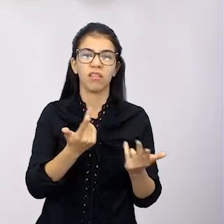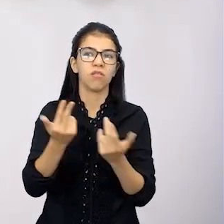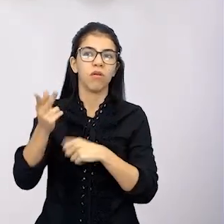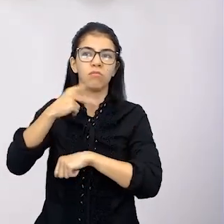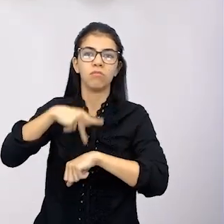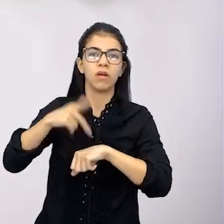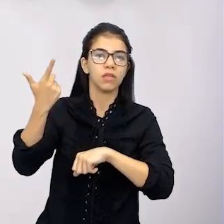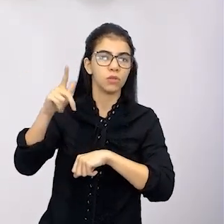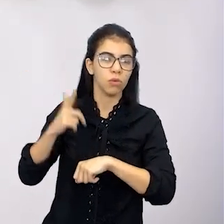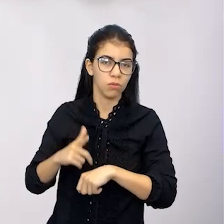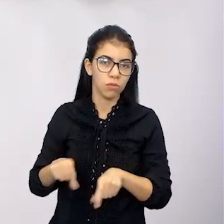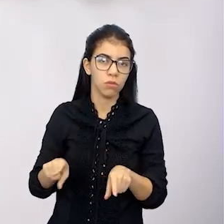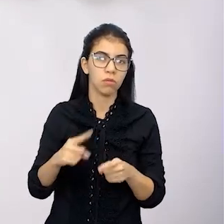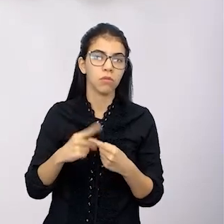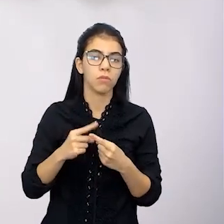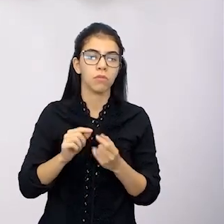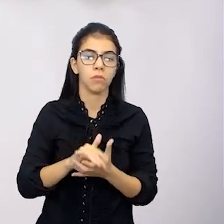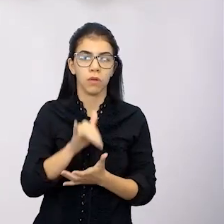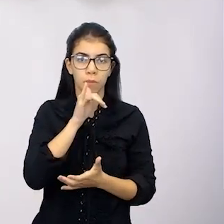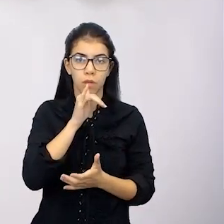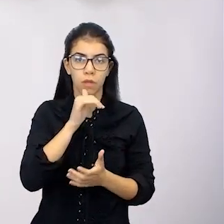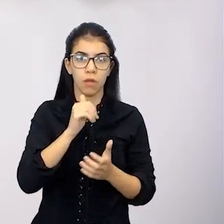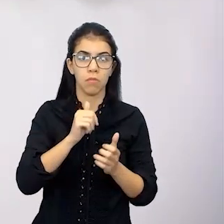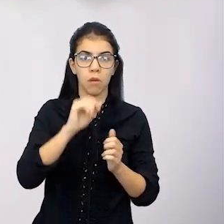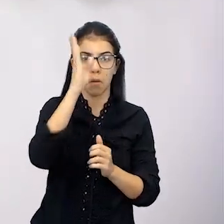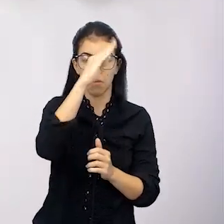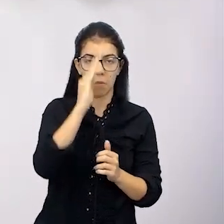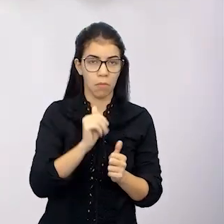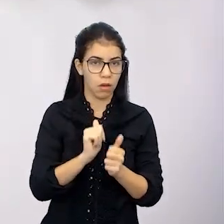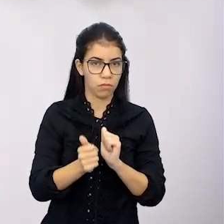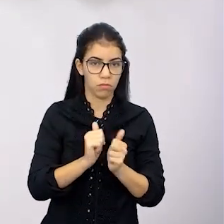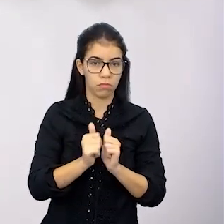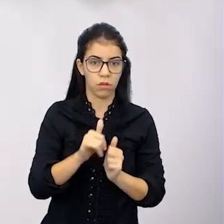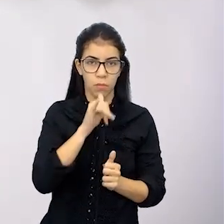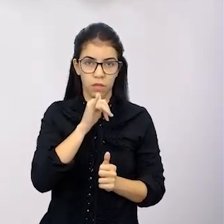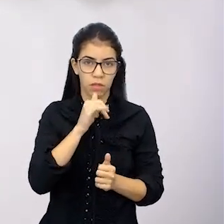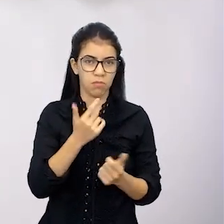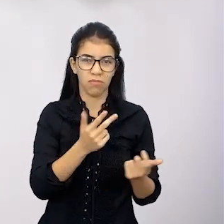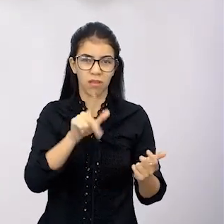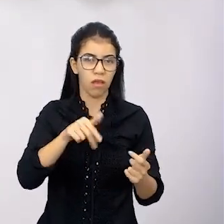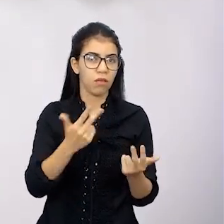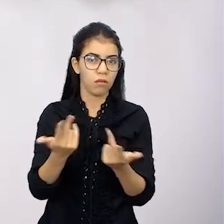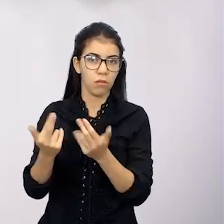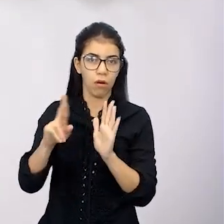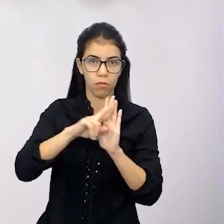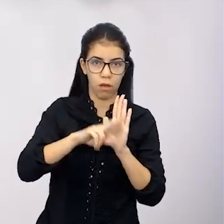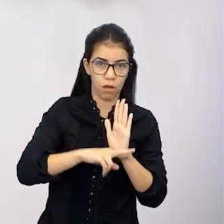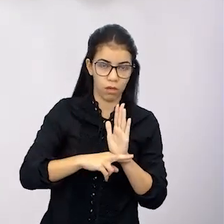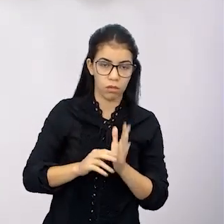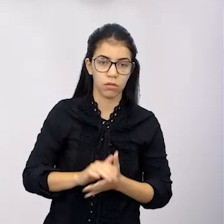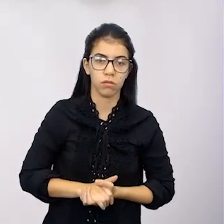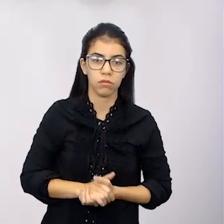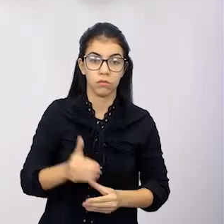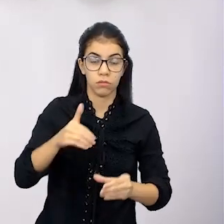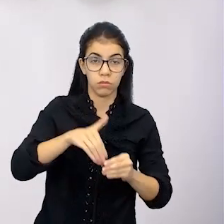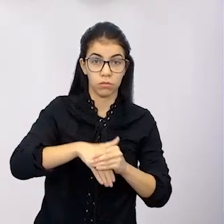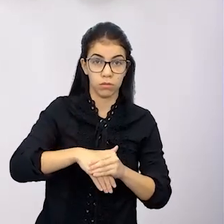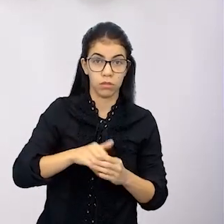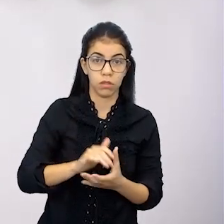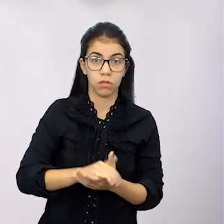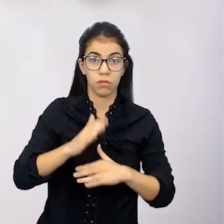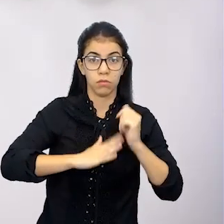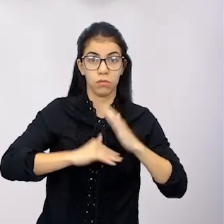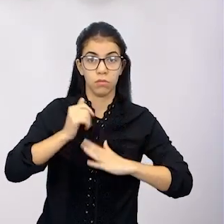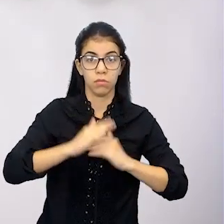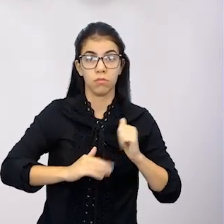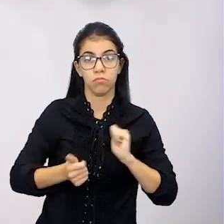como esporte, você vai jogar no Brasil, vai jogar no Japão, a regra é a mesma, Então, dentro de uma atividade esportiva,